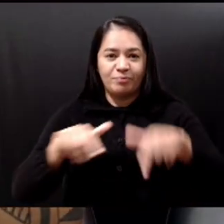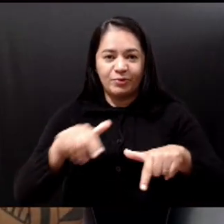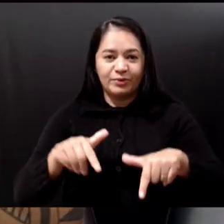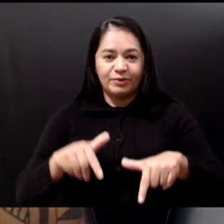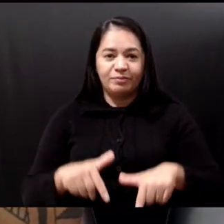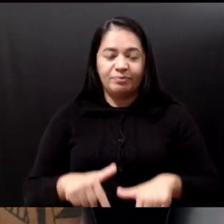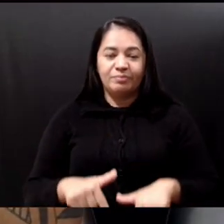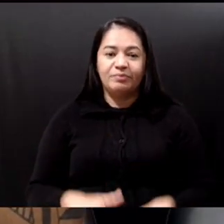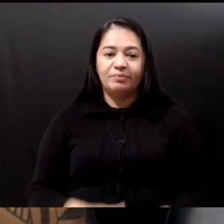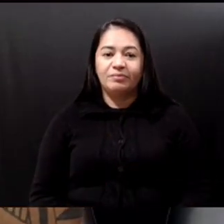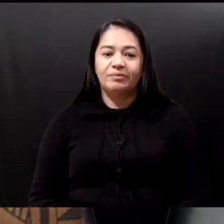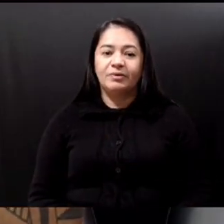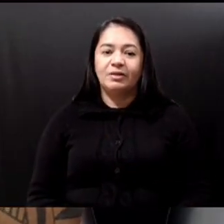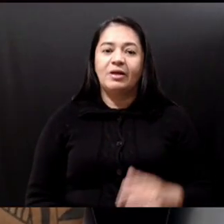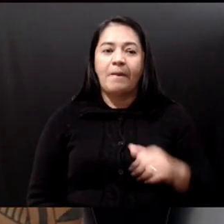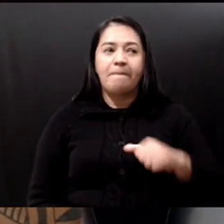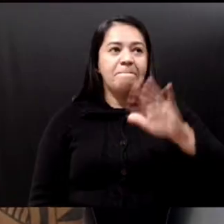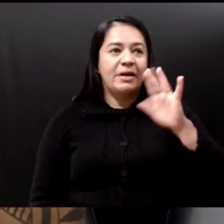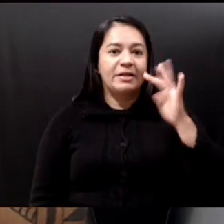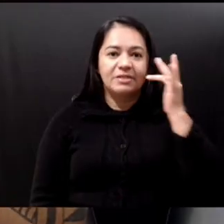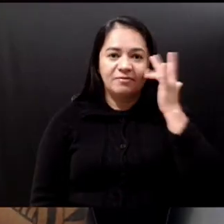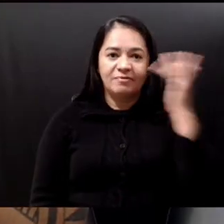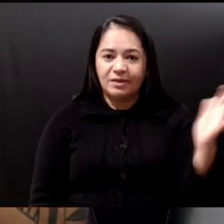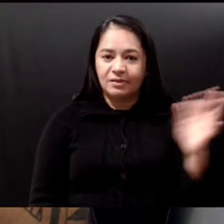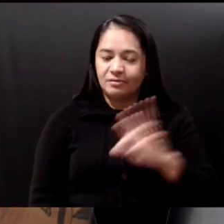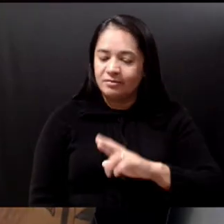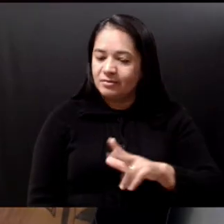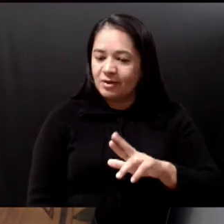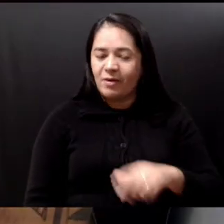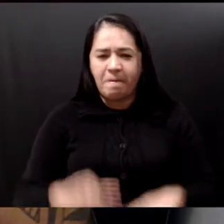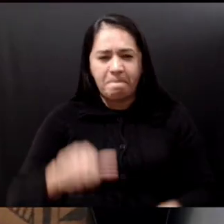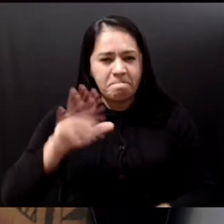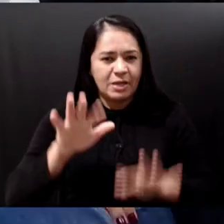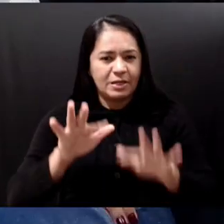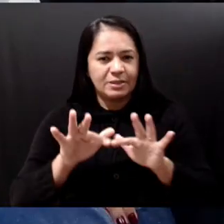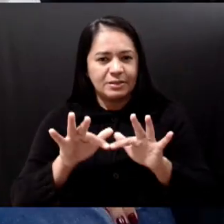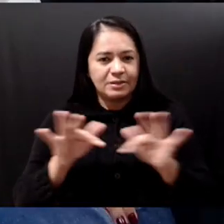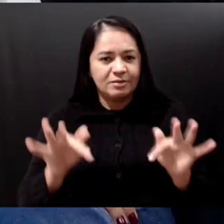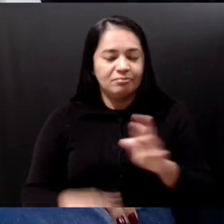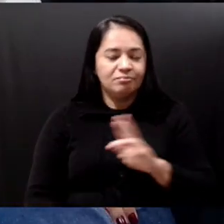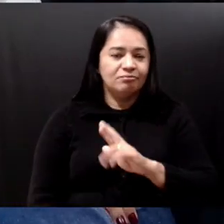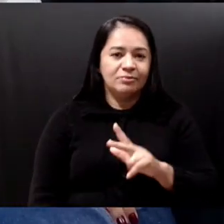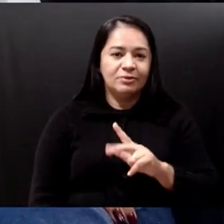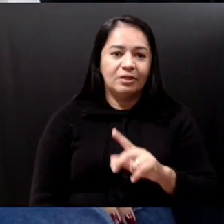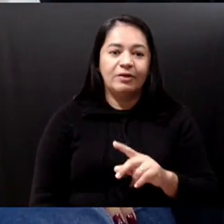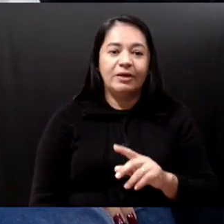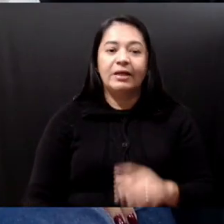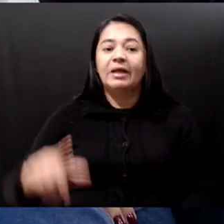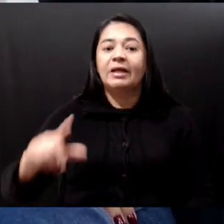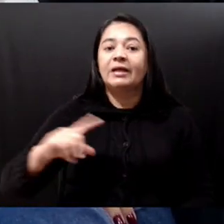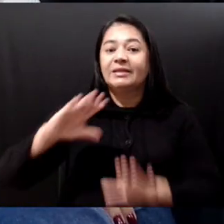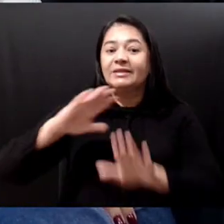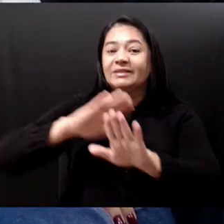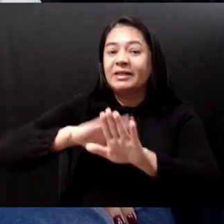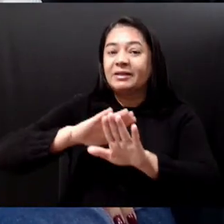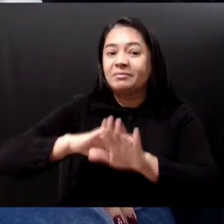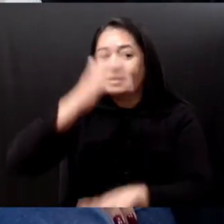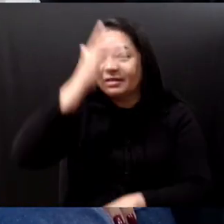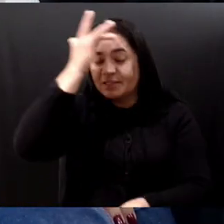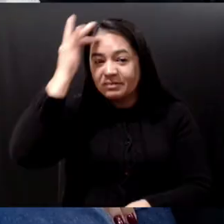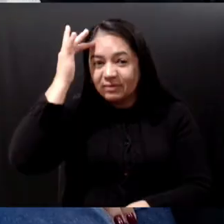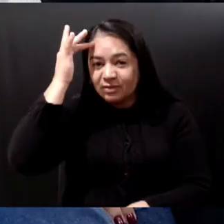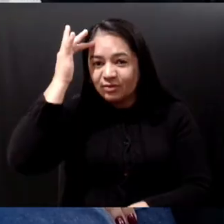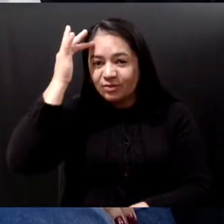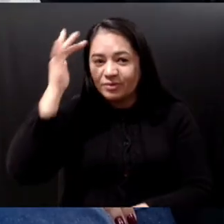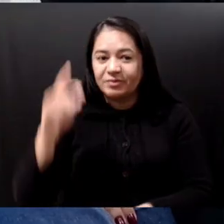mais fácil, não acho que é mais simples, tem muito mais pessoa, a barreira de entrada é menor, concordo. uhum, Mas por a barreira